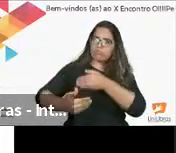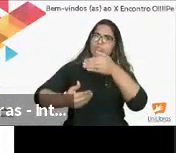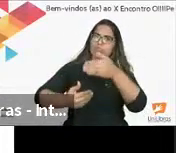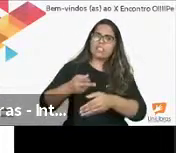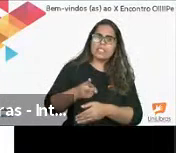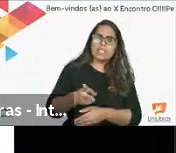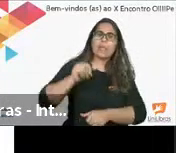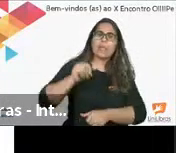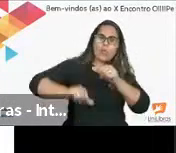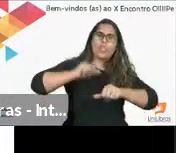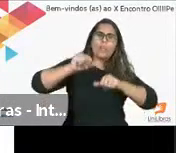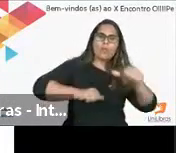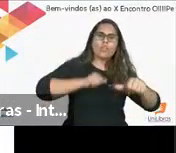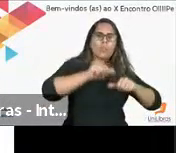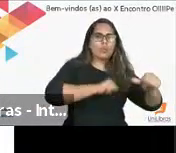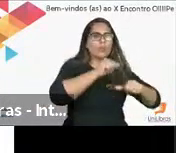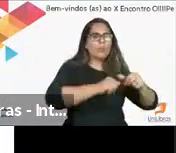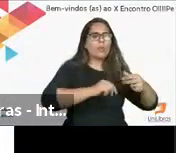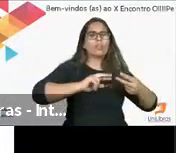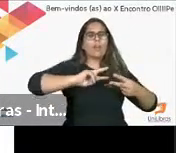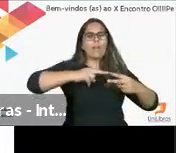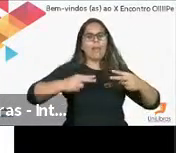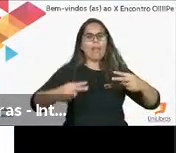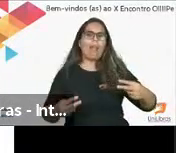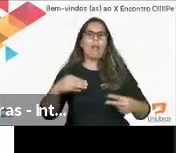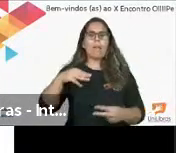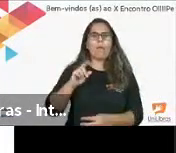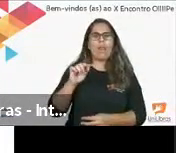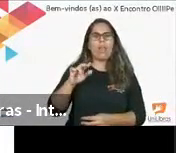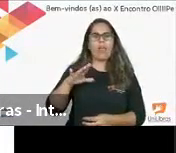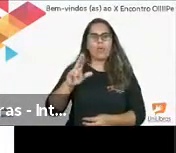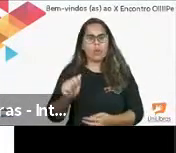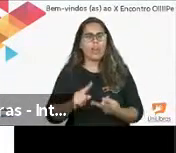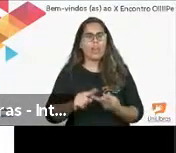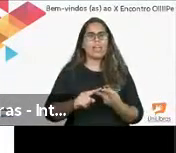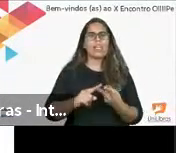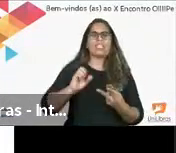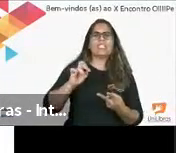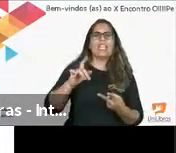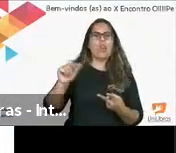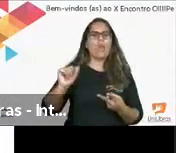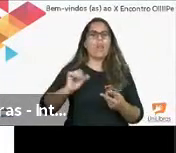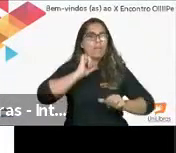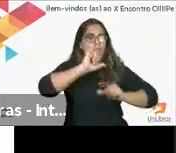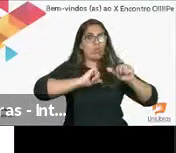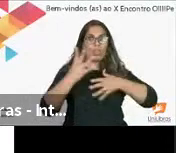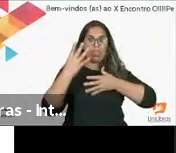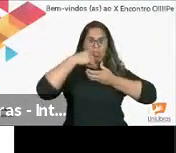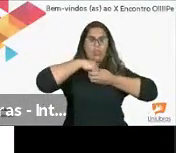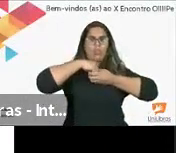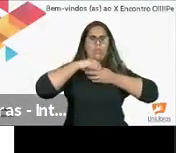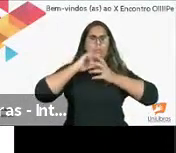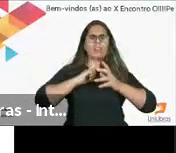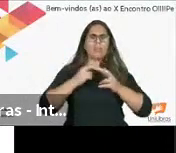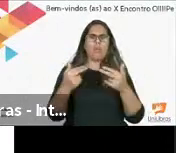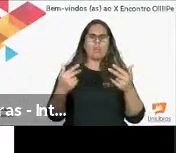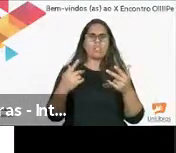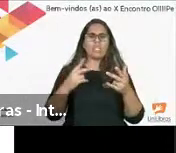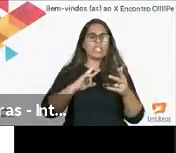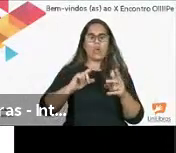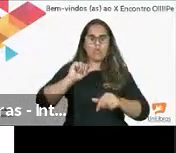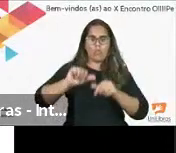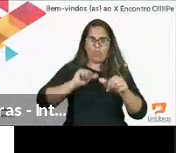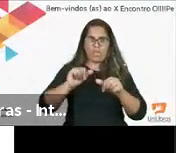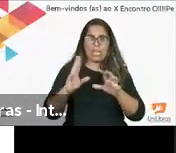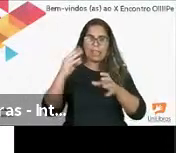mudando de moléculas, de células, né? A estrutura é cambiante. Mas há alguma coisa que não varia dentro